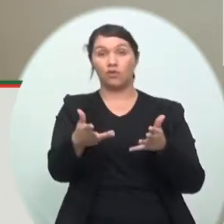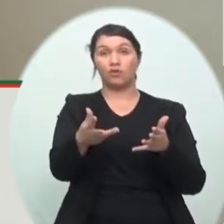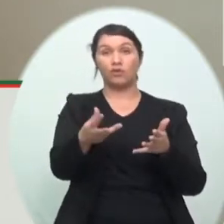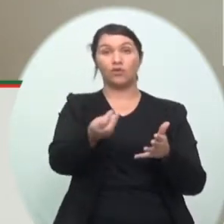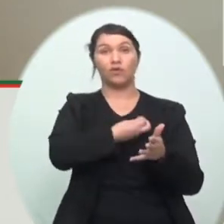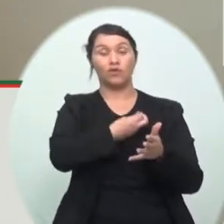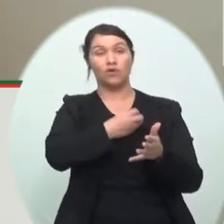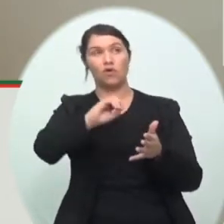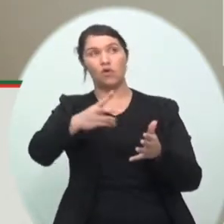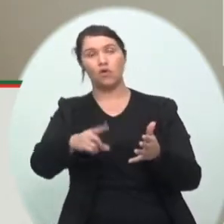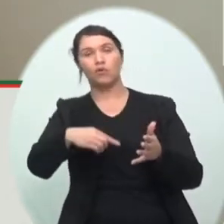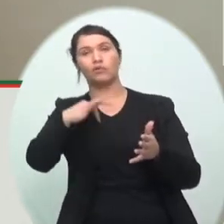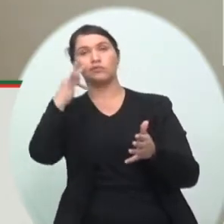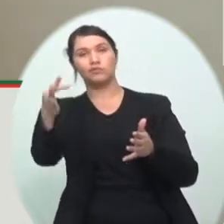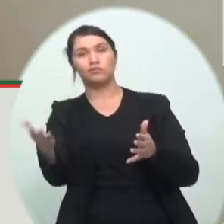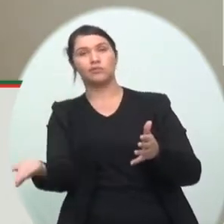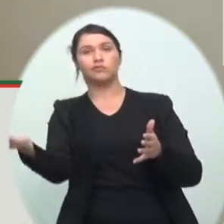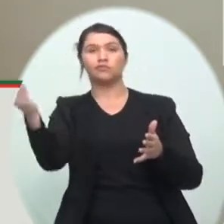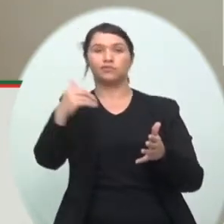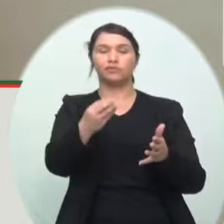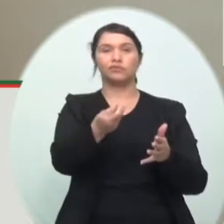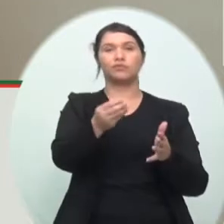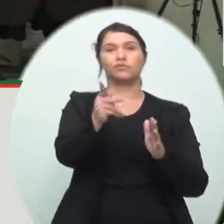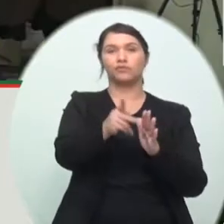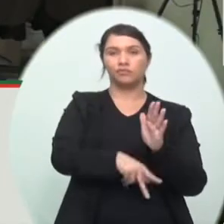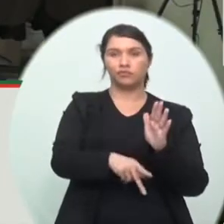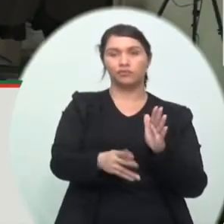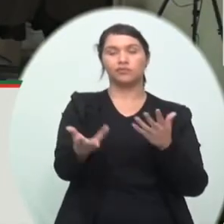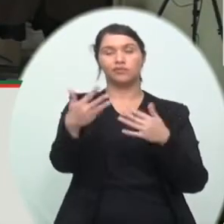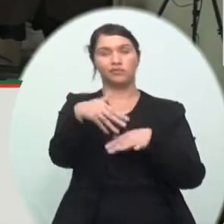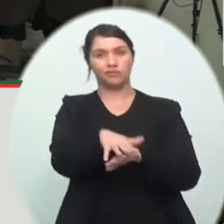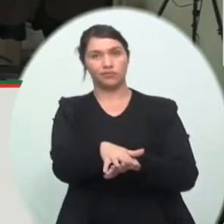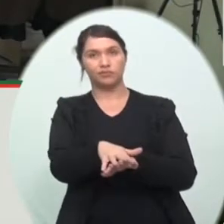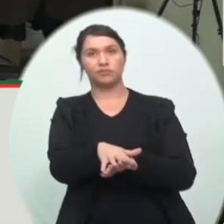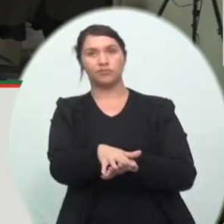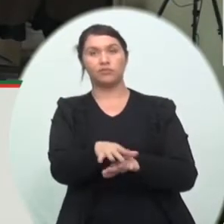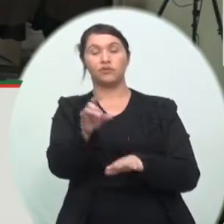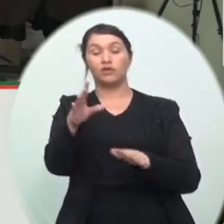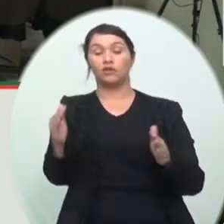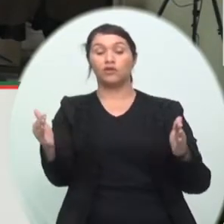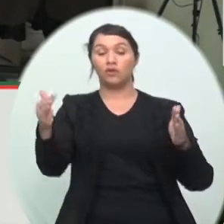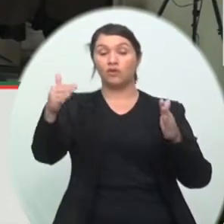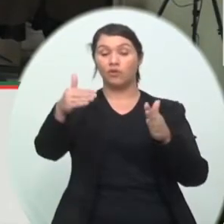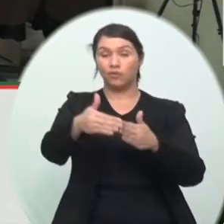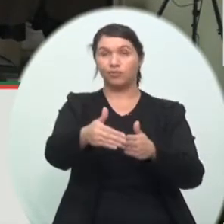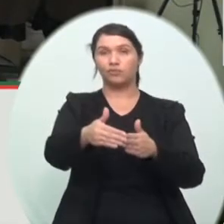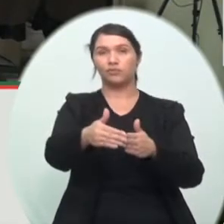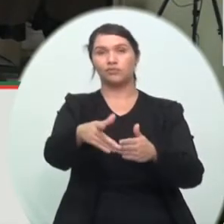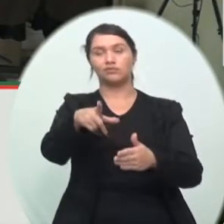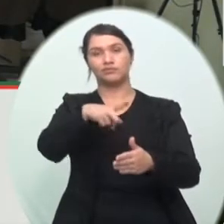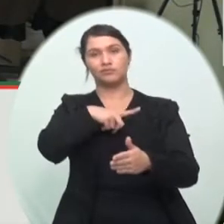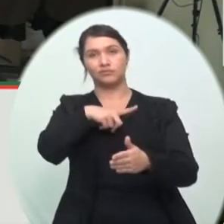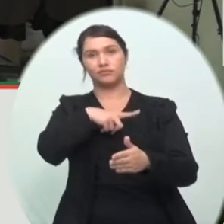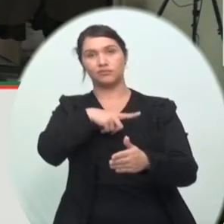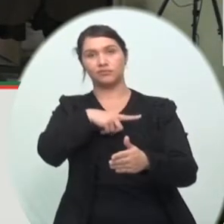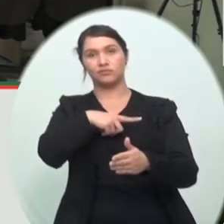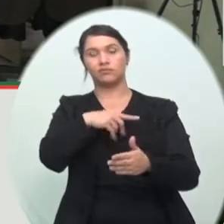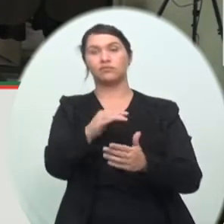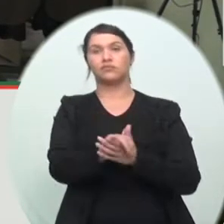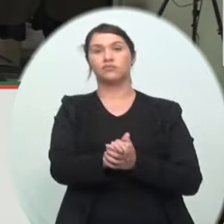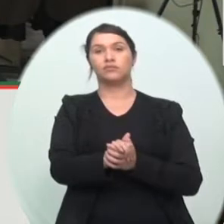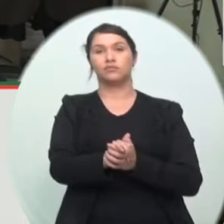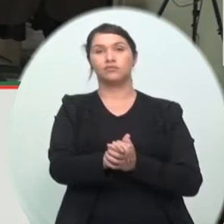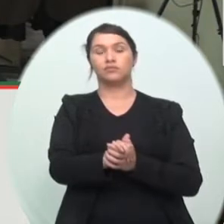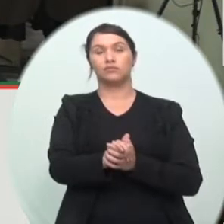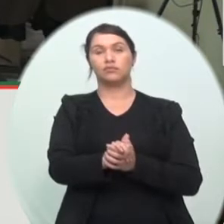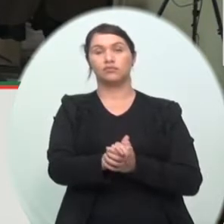conforme alcance de metas relativa aos indicadores de saúde, através da portaria. Dizer aos